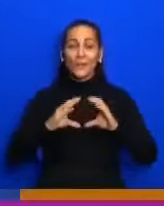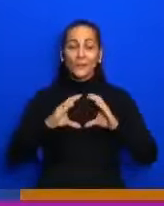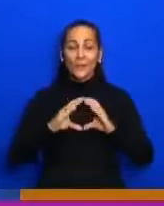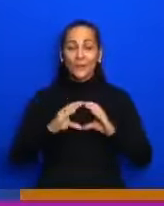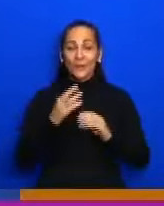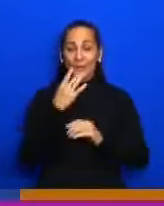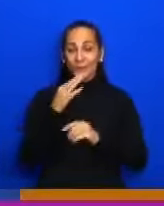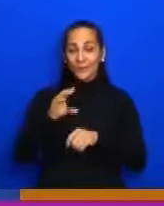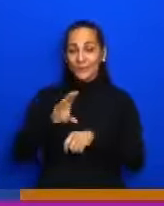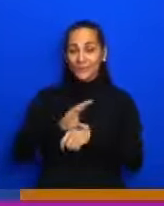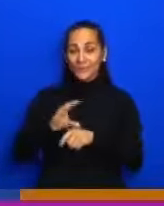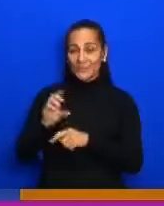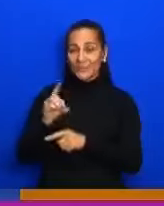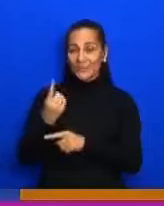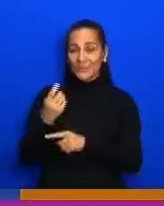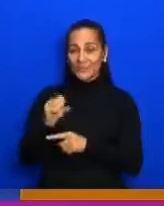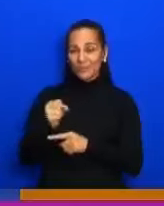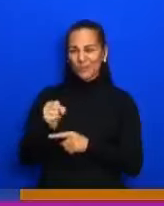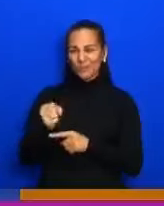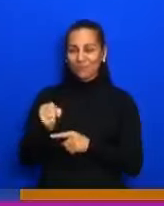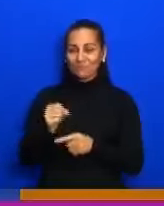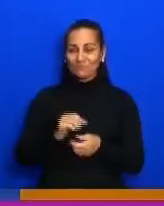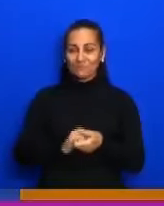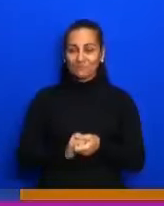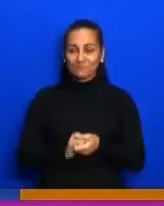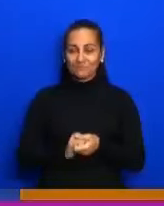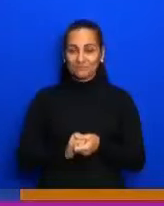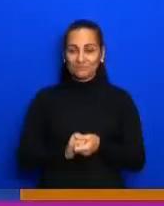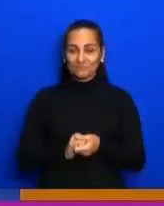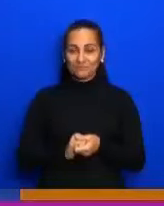cinza, 18. Cinza número 18.